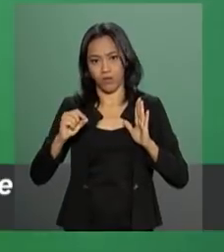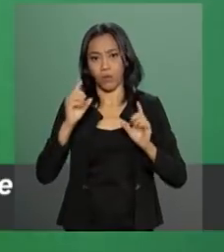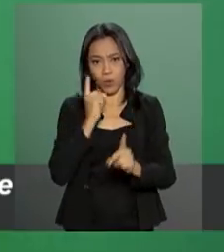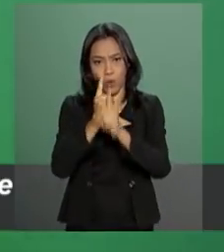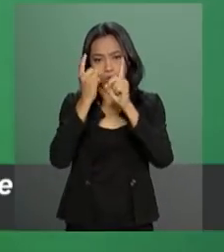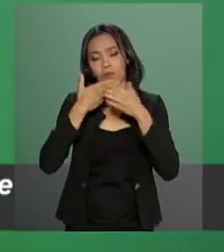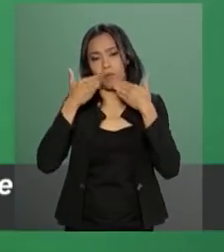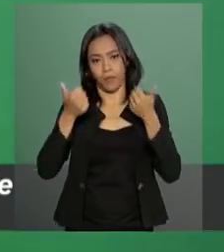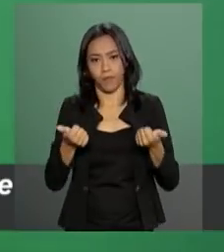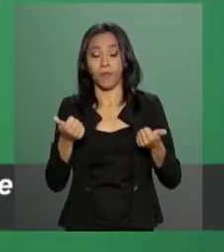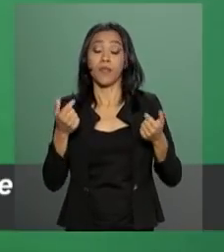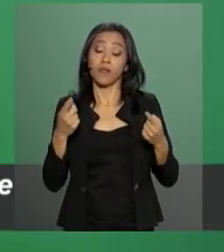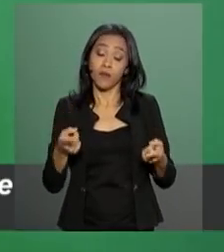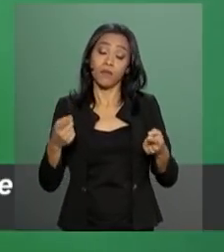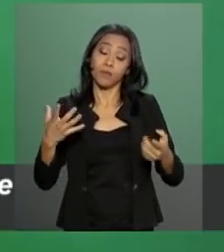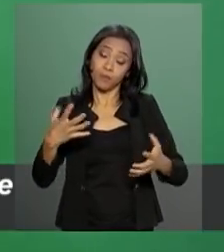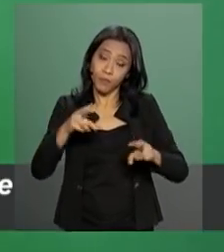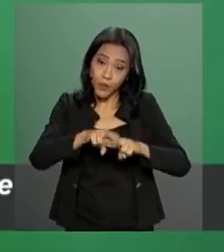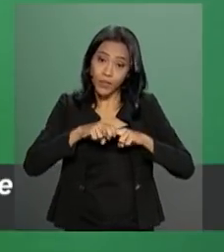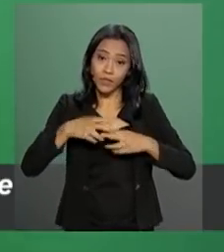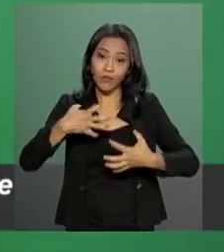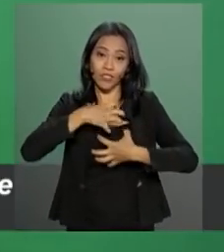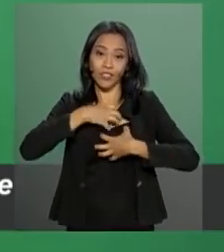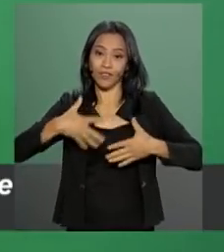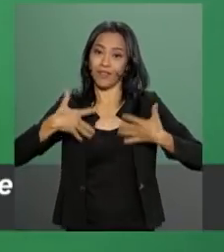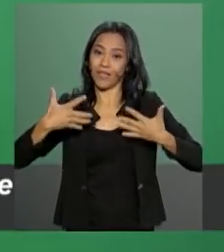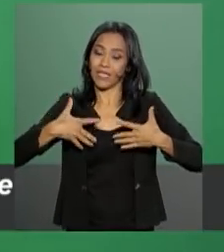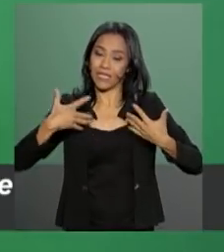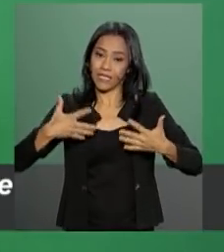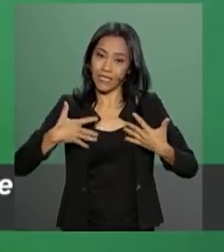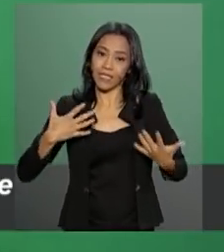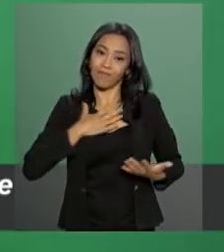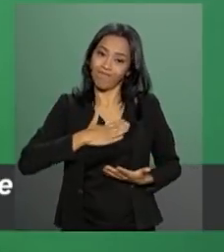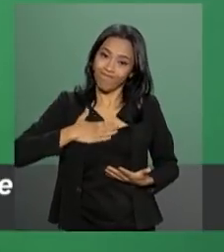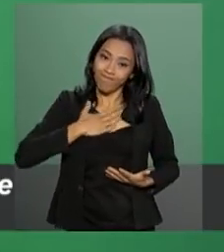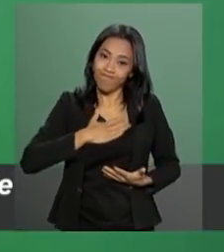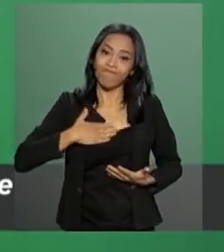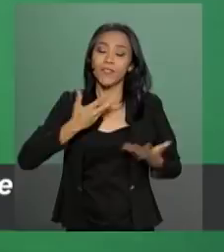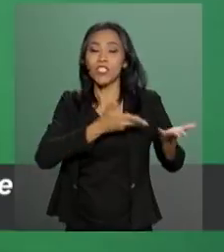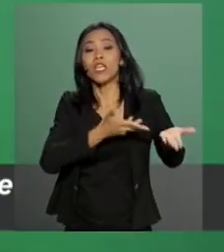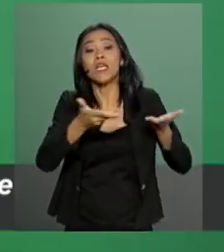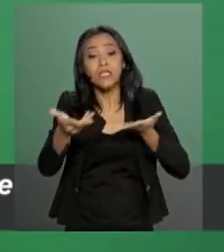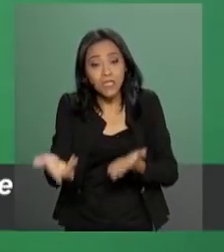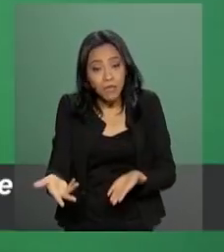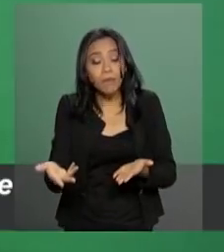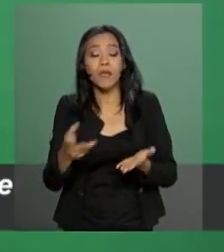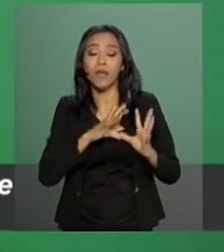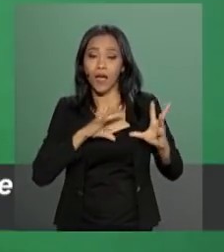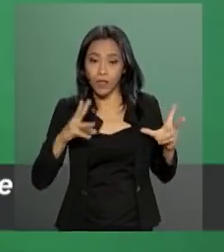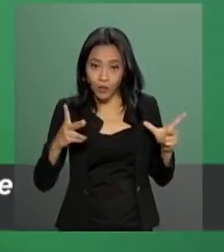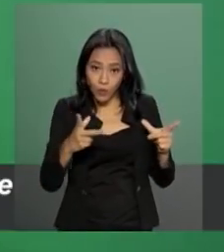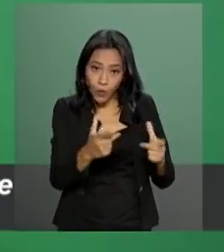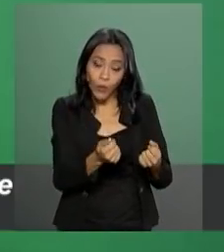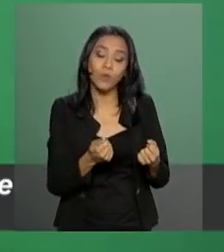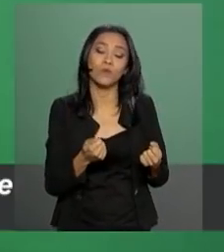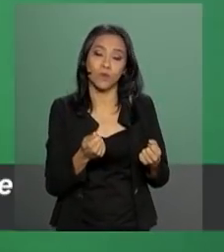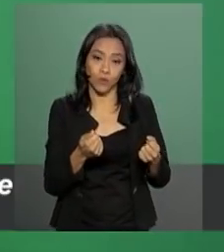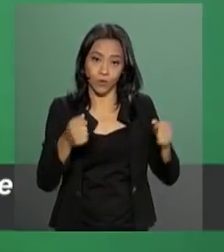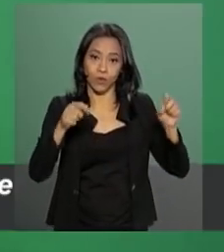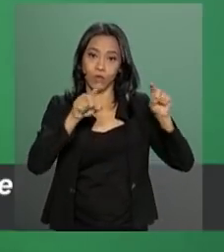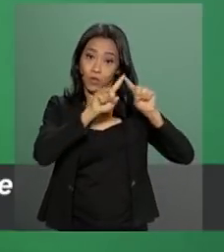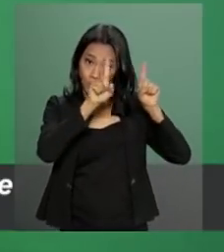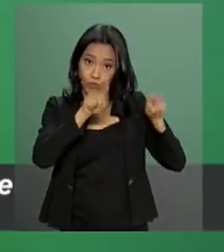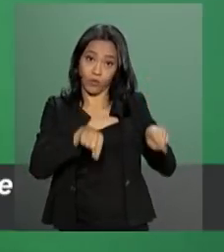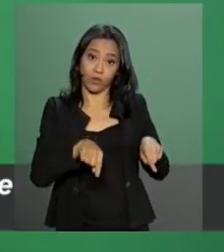da satisfação e da alegria carlos melles que nós temos em recebê los a todos aqui já o resende a todos aqui